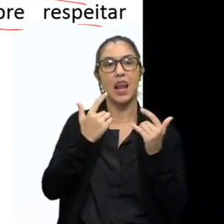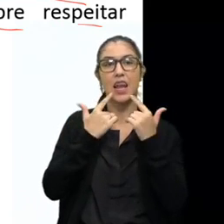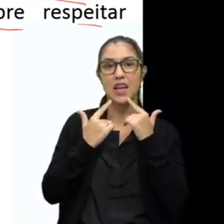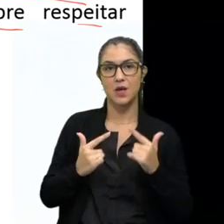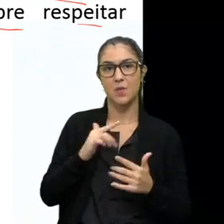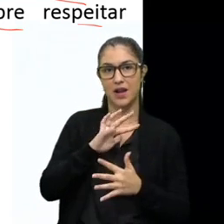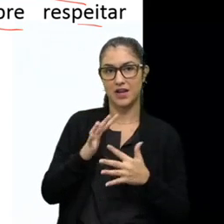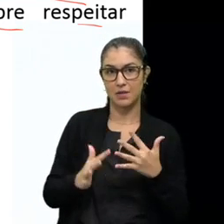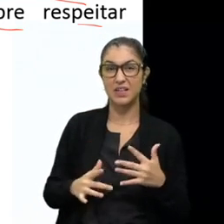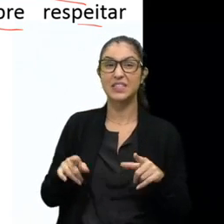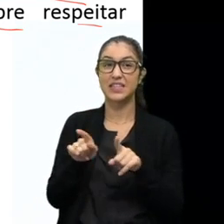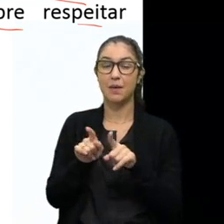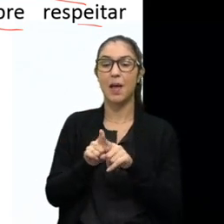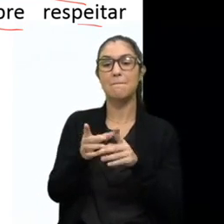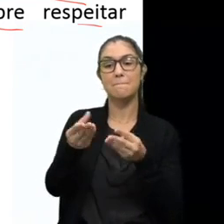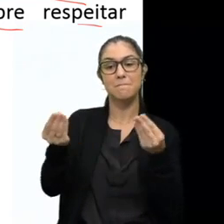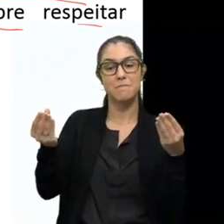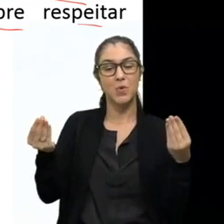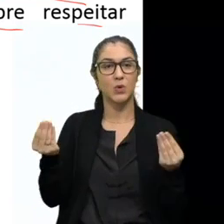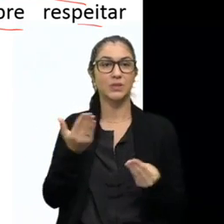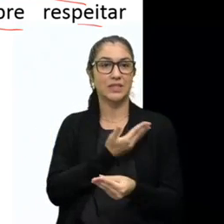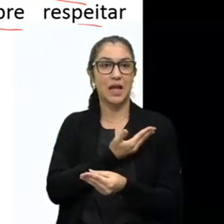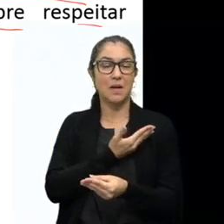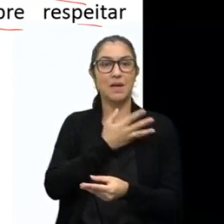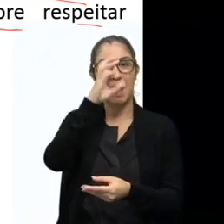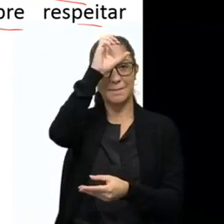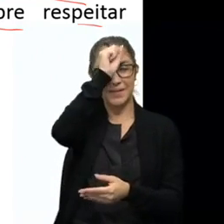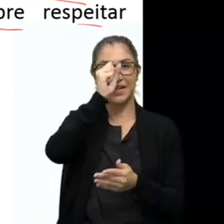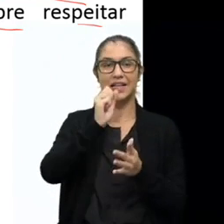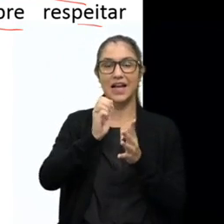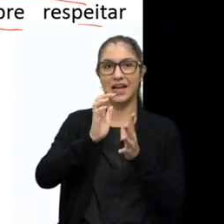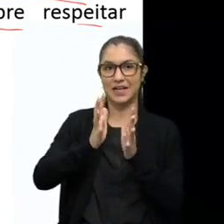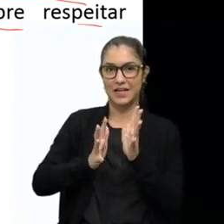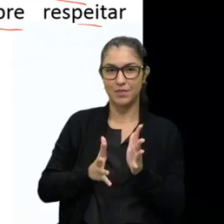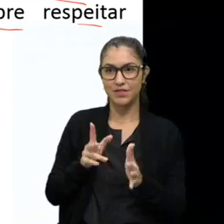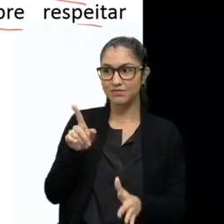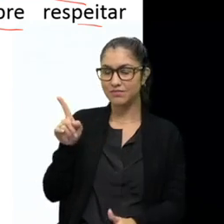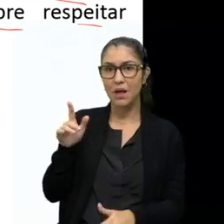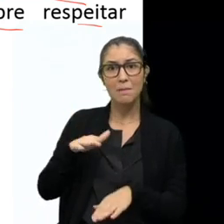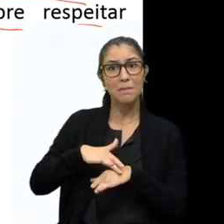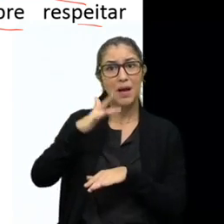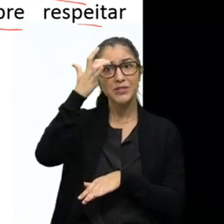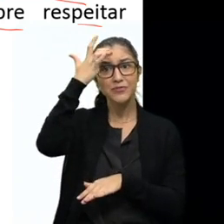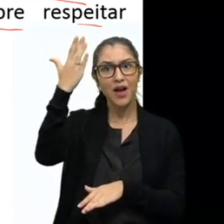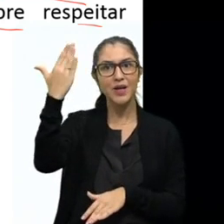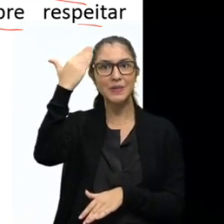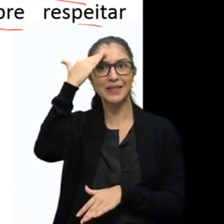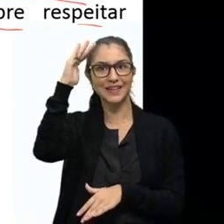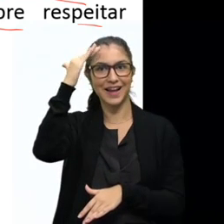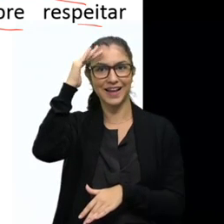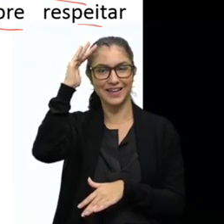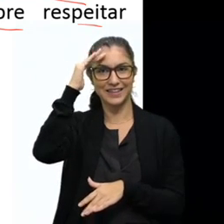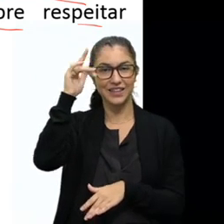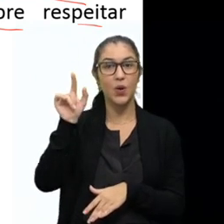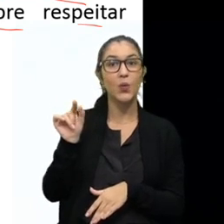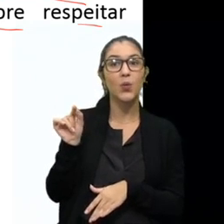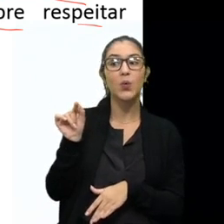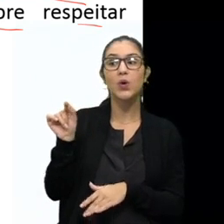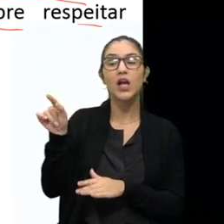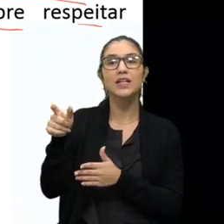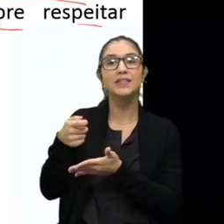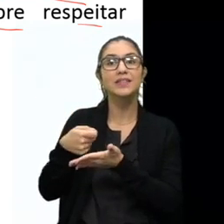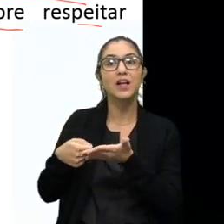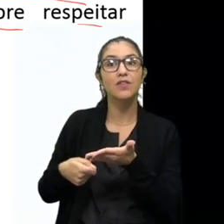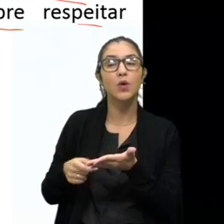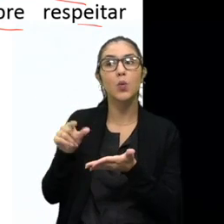Libras. Também muitos colegas aprender Libras. Já fica mais fácil de entendermos o que